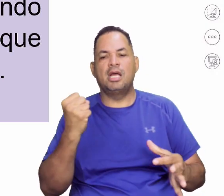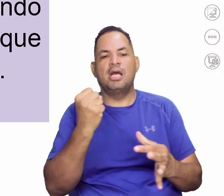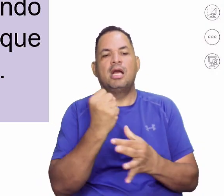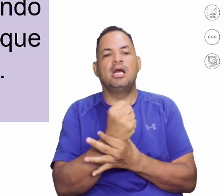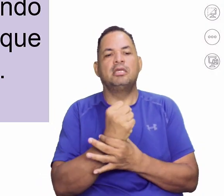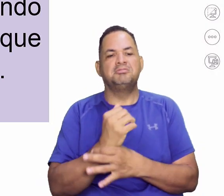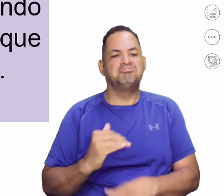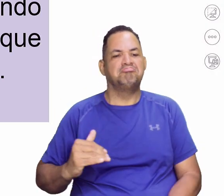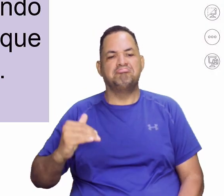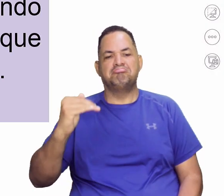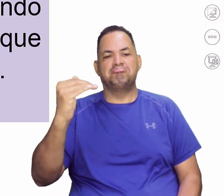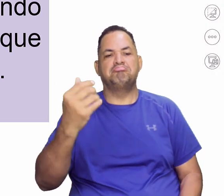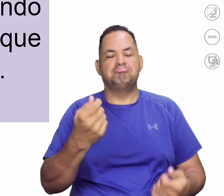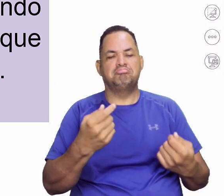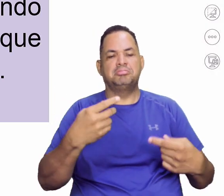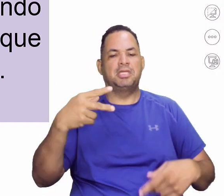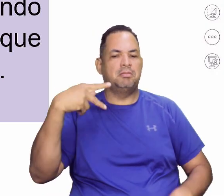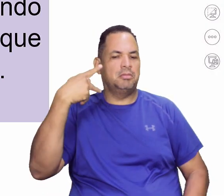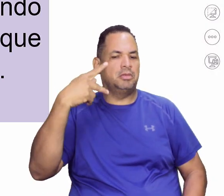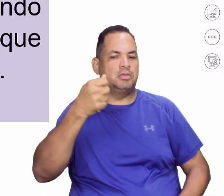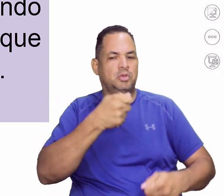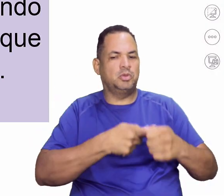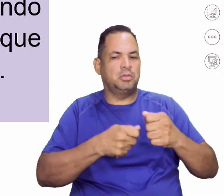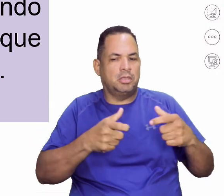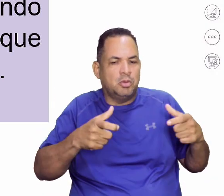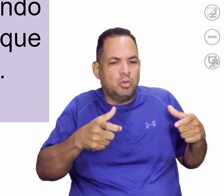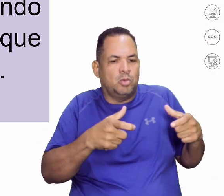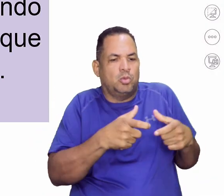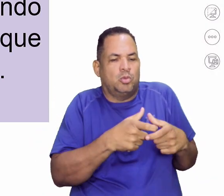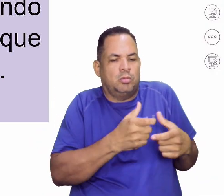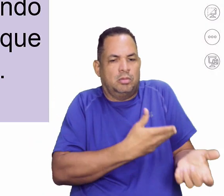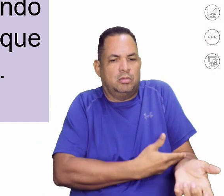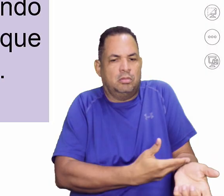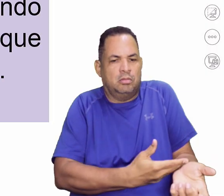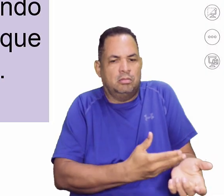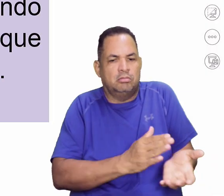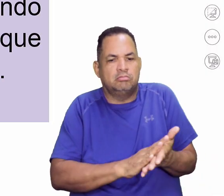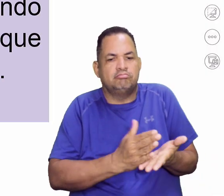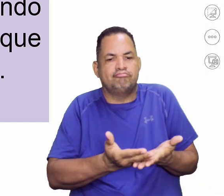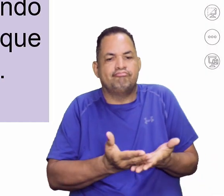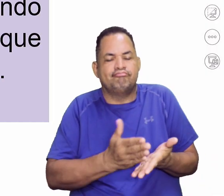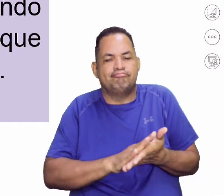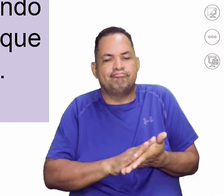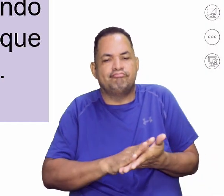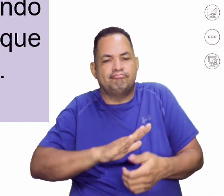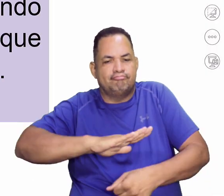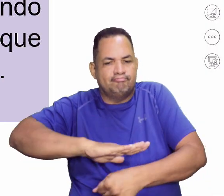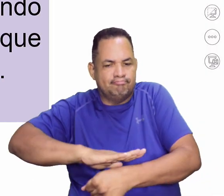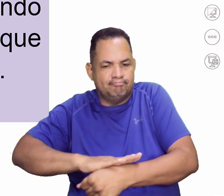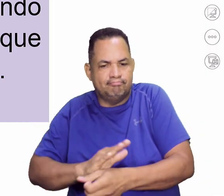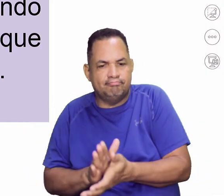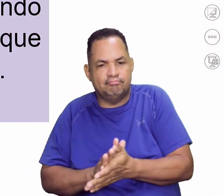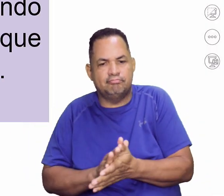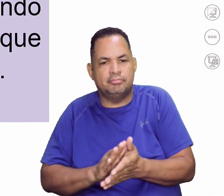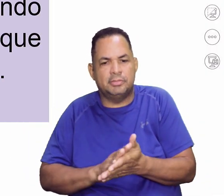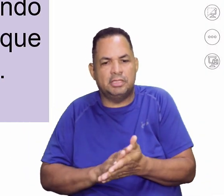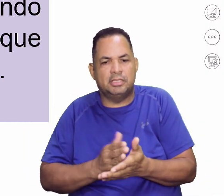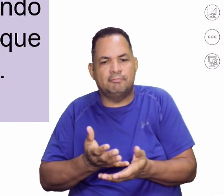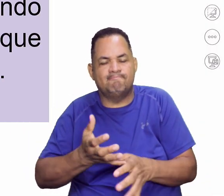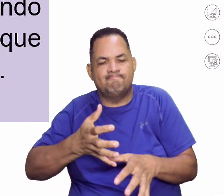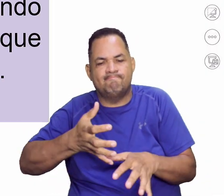e econômicos à minoria branca e excluía a maioria negra da participação